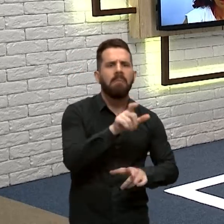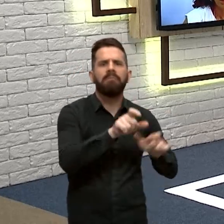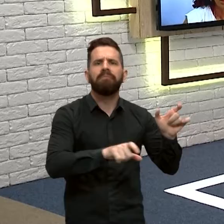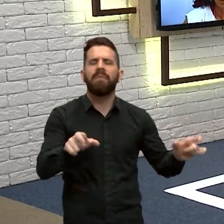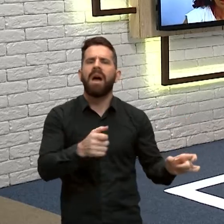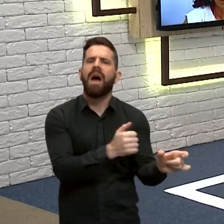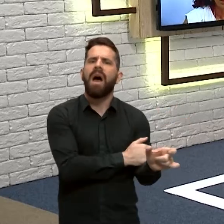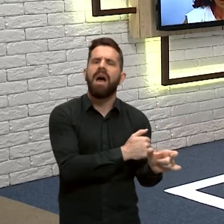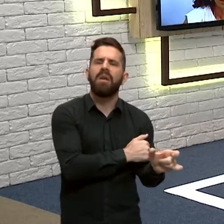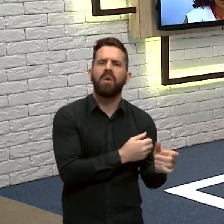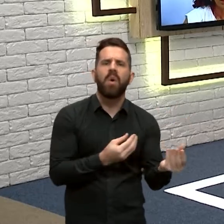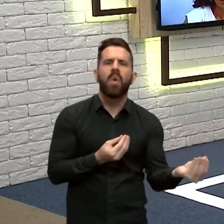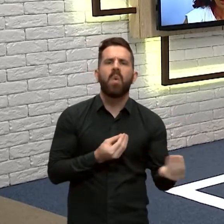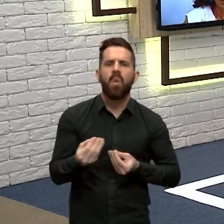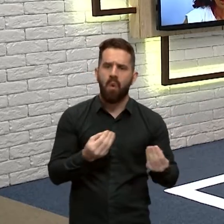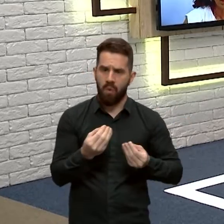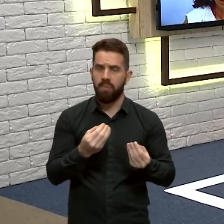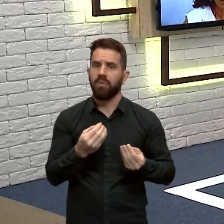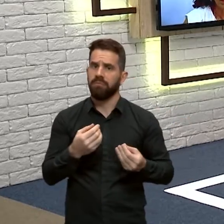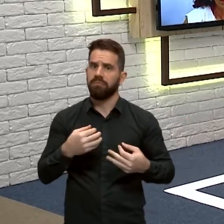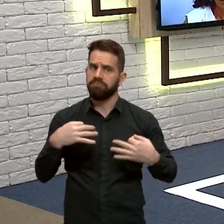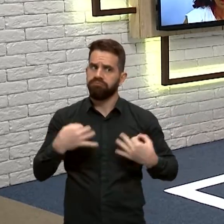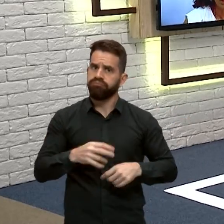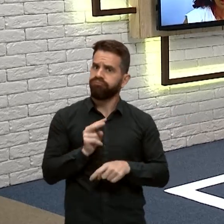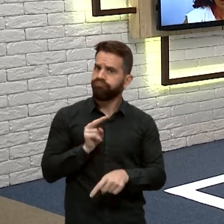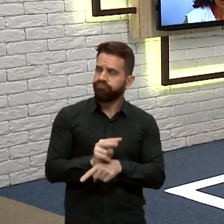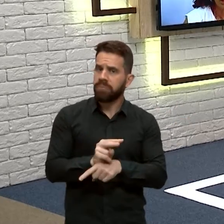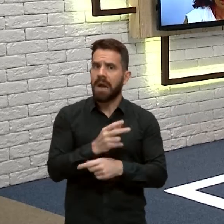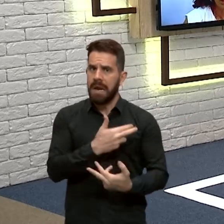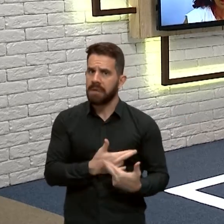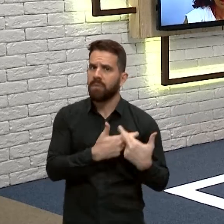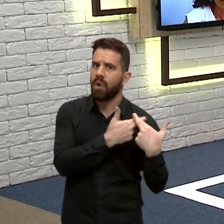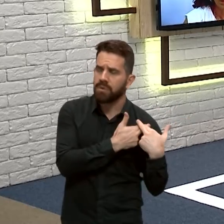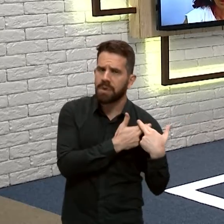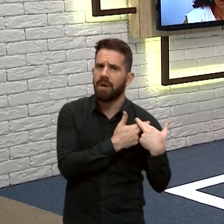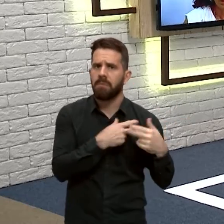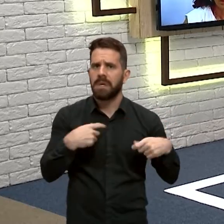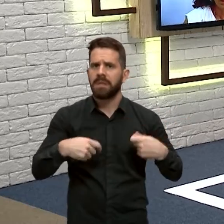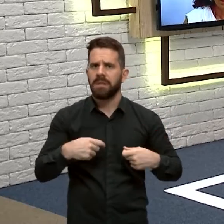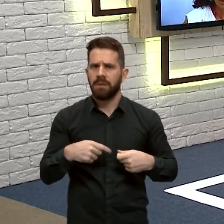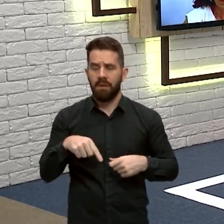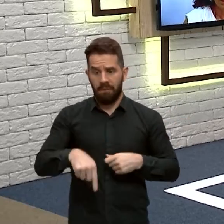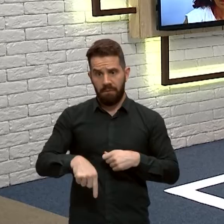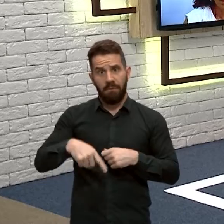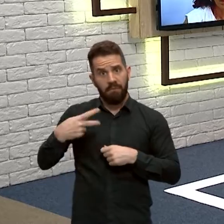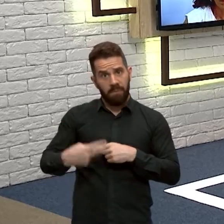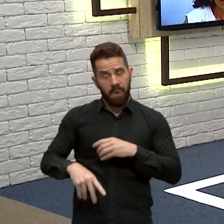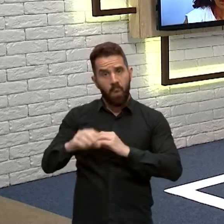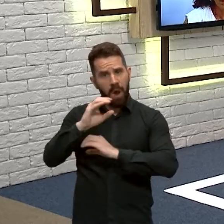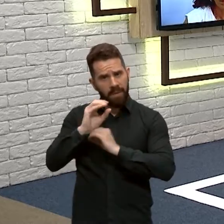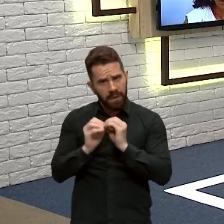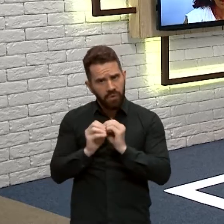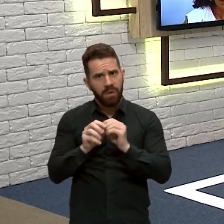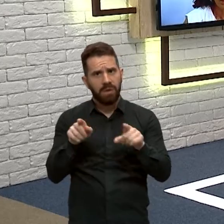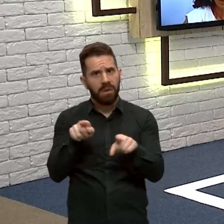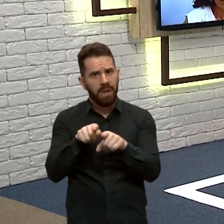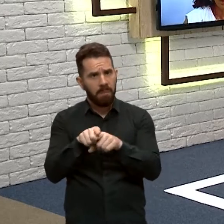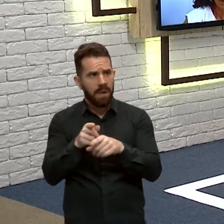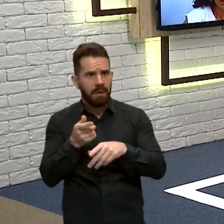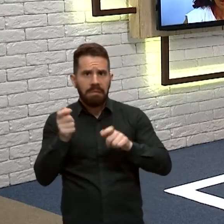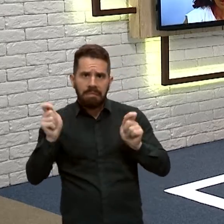guarda responsável desses animais? E, em alguma medida, a universidade tem como auxiliar